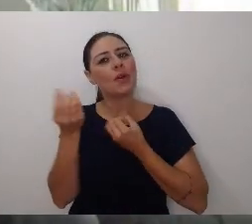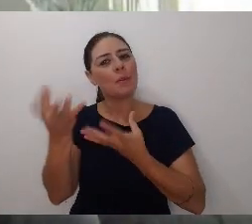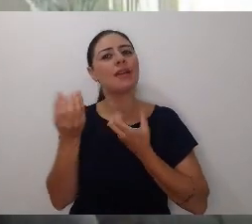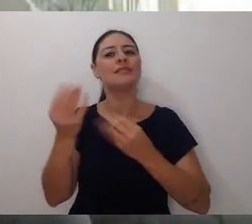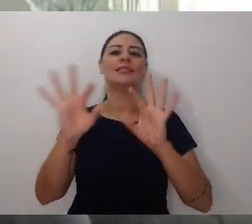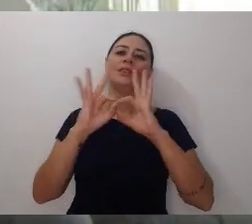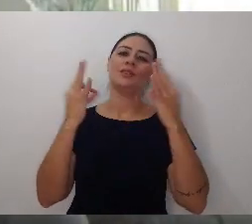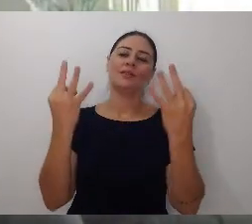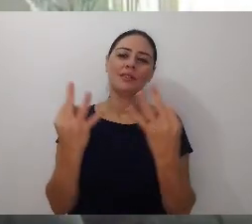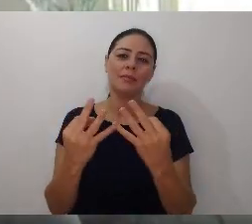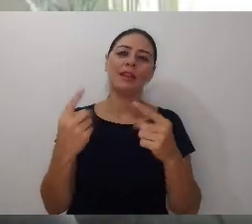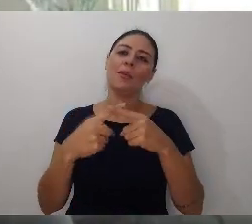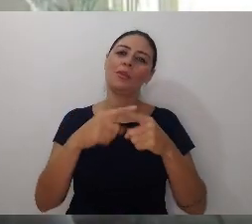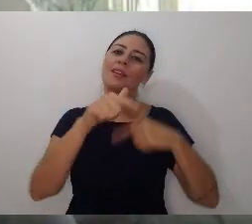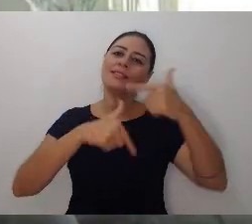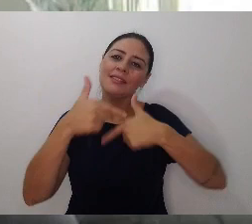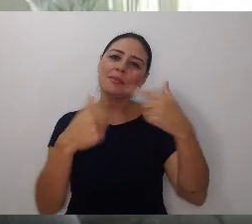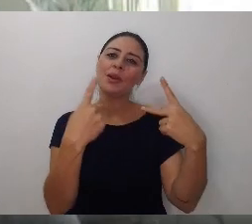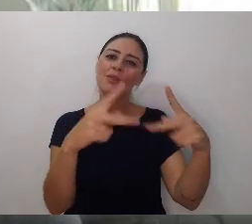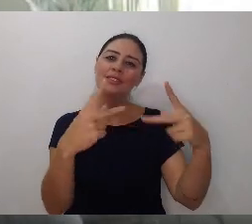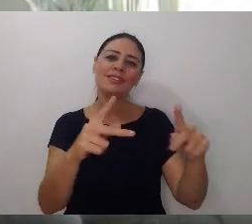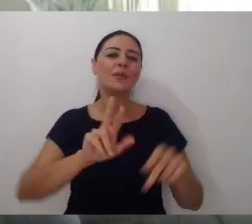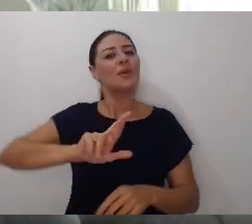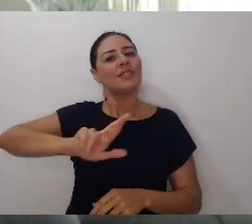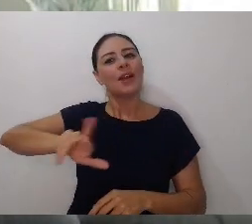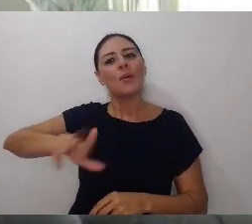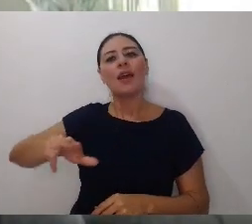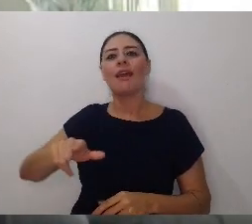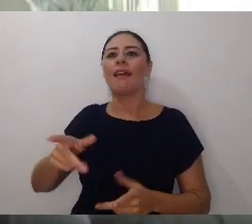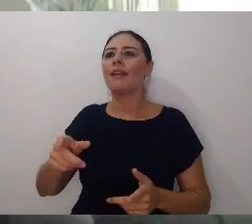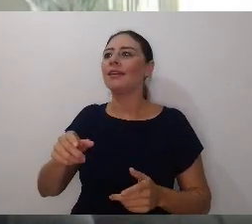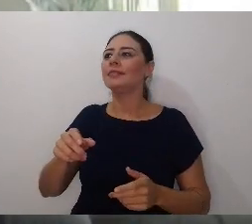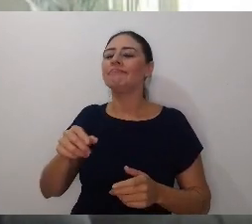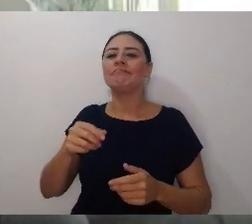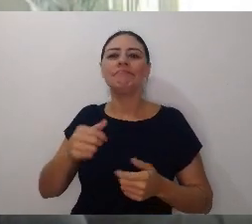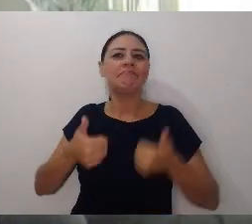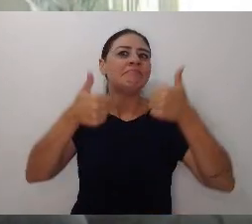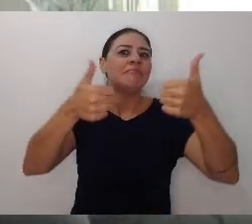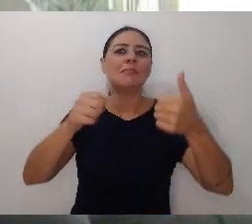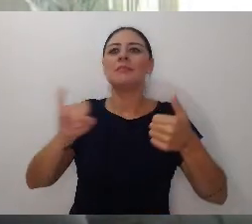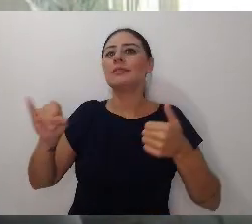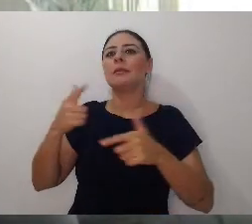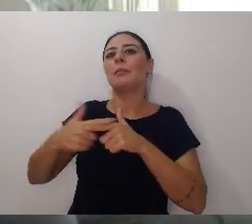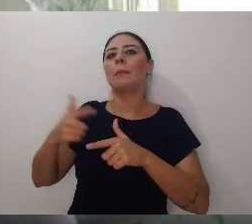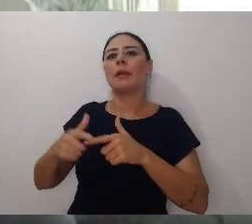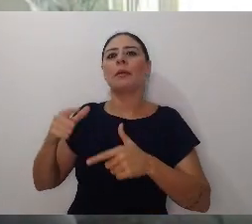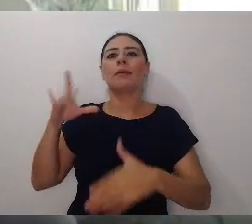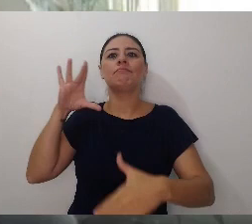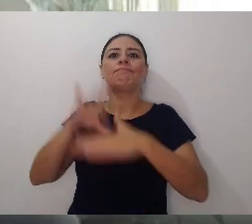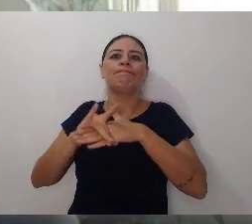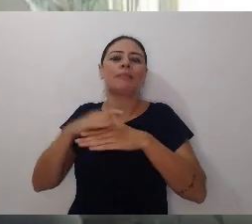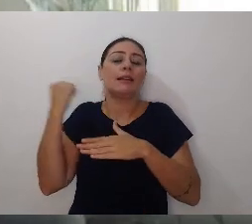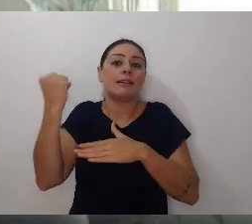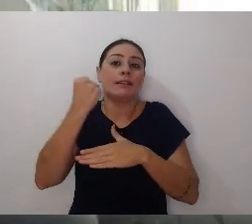essa promoção da saúde para as nossas famílias, porque o seu trabalho não é tão eficiente se você tiver um problema de saúde